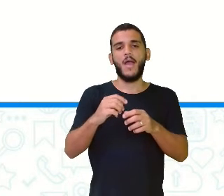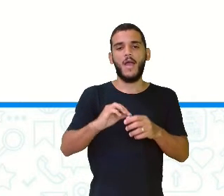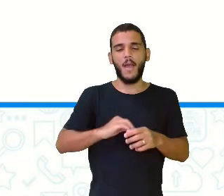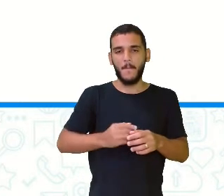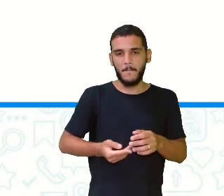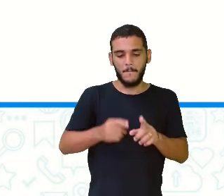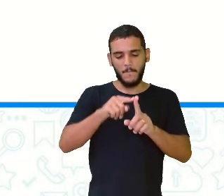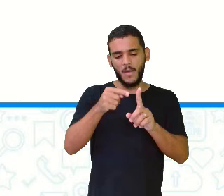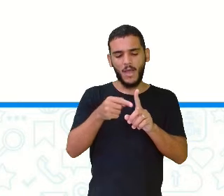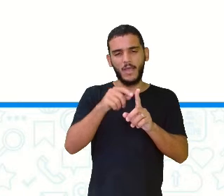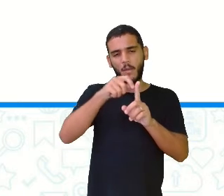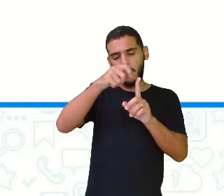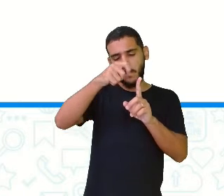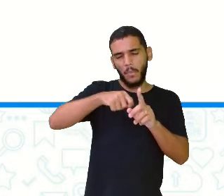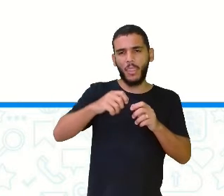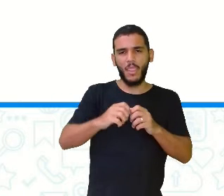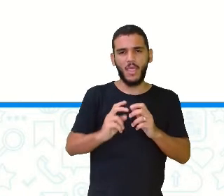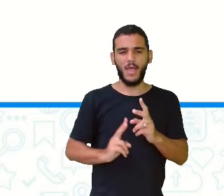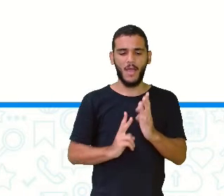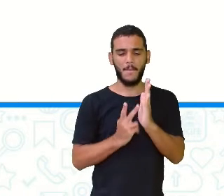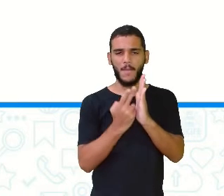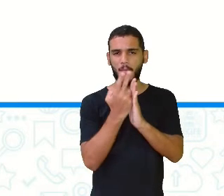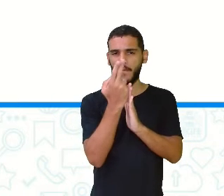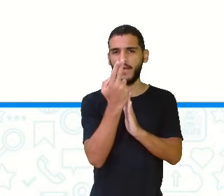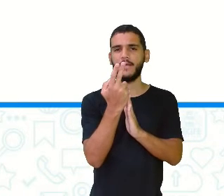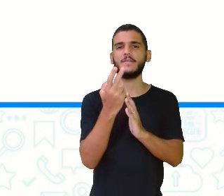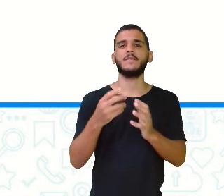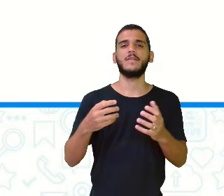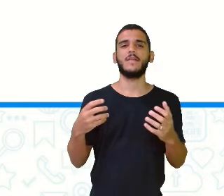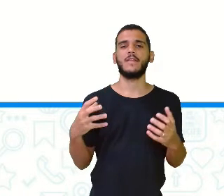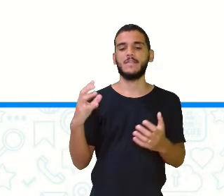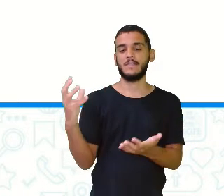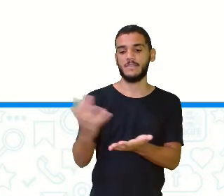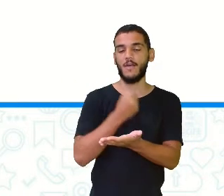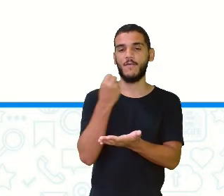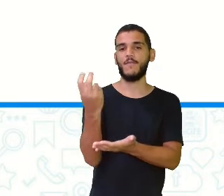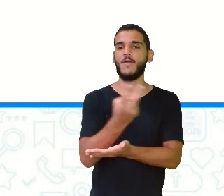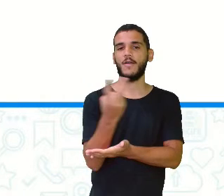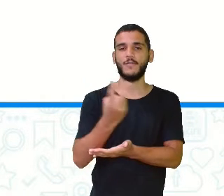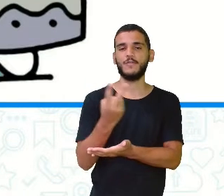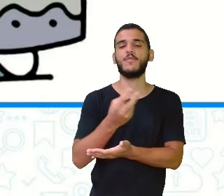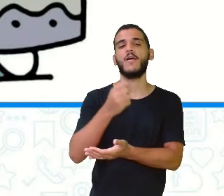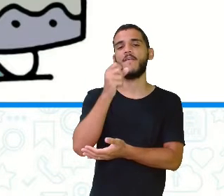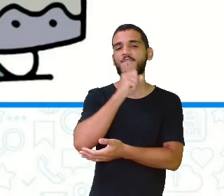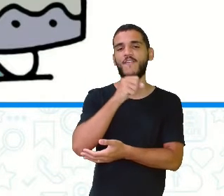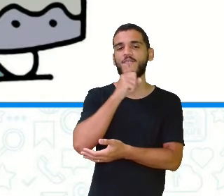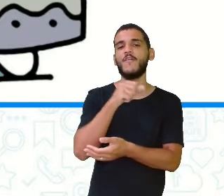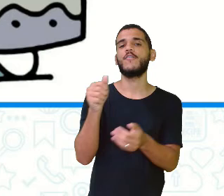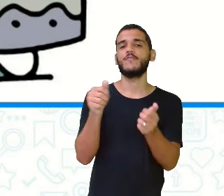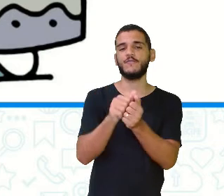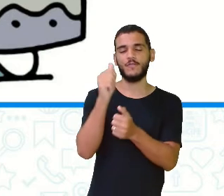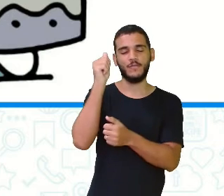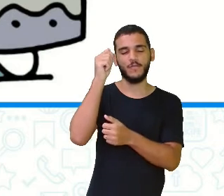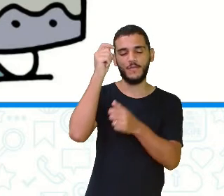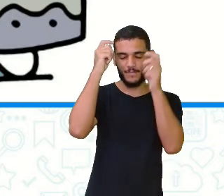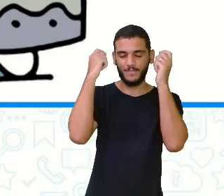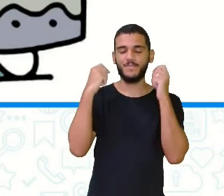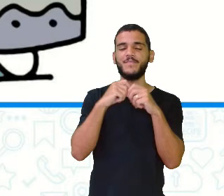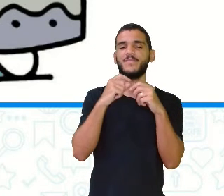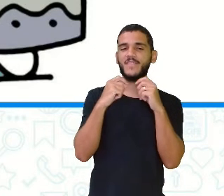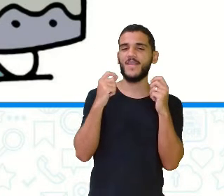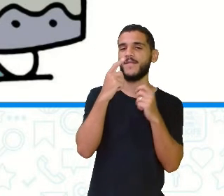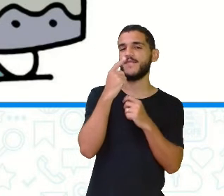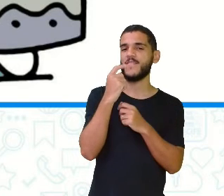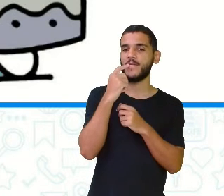vovó. Vovó e Chapeuzinho Vermelho se abraçaram felizes. Depois comemoraram